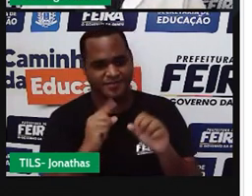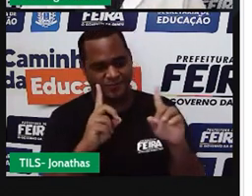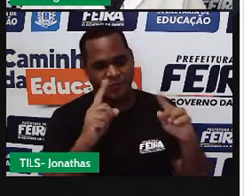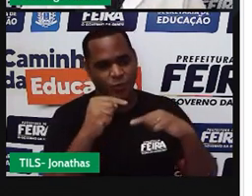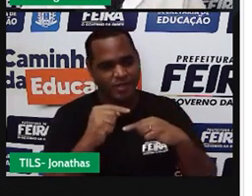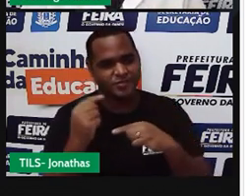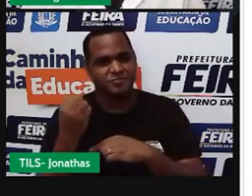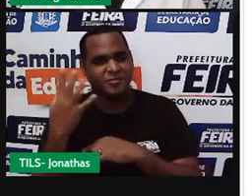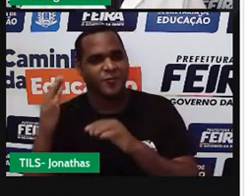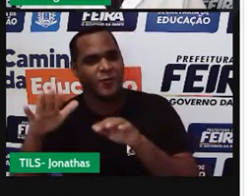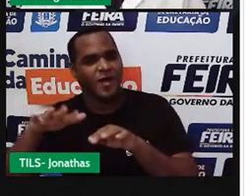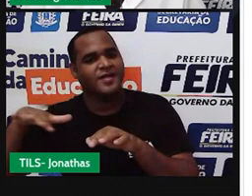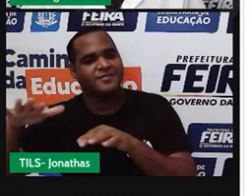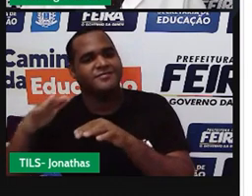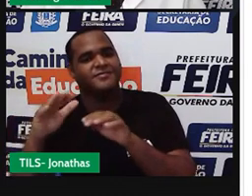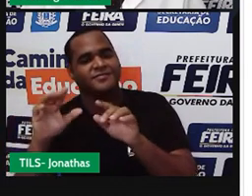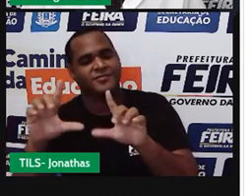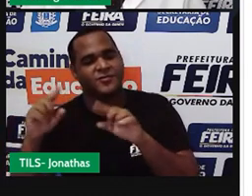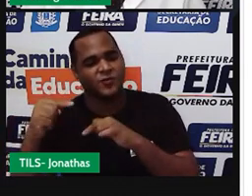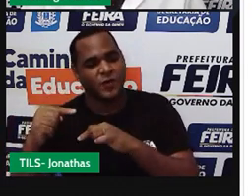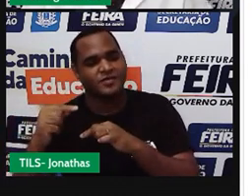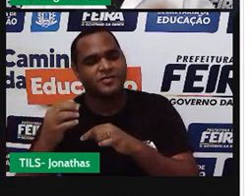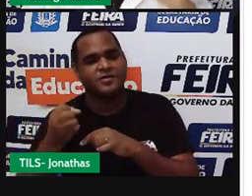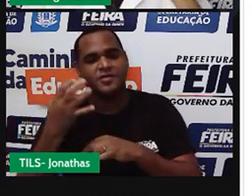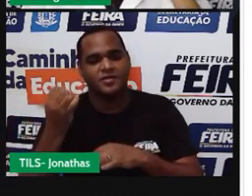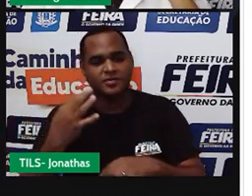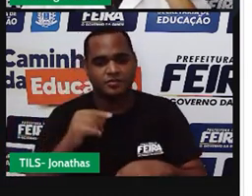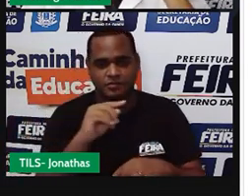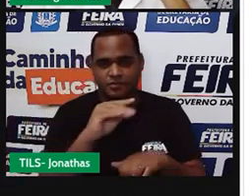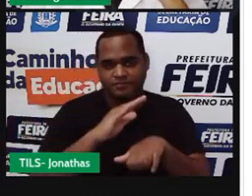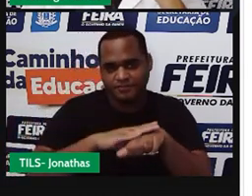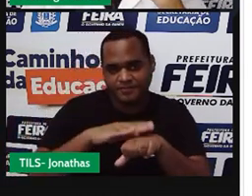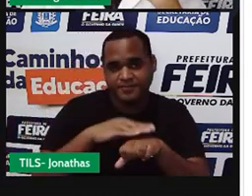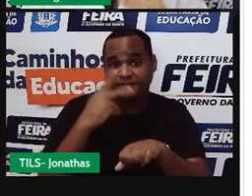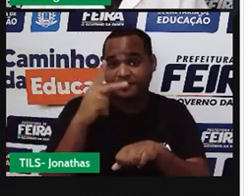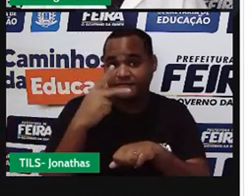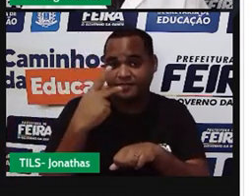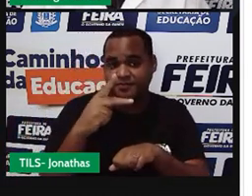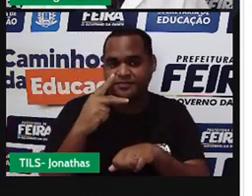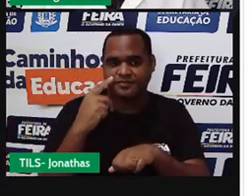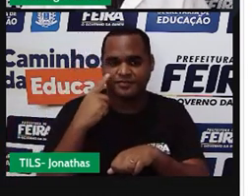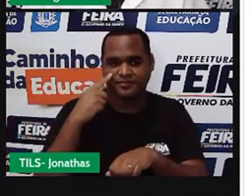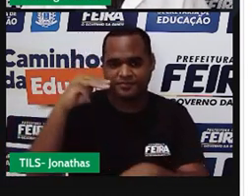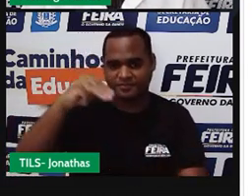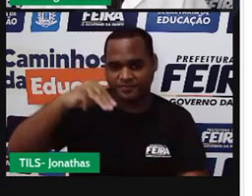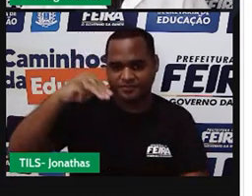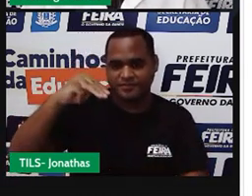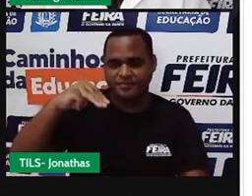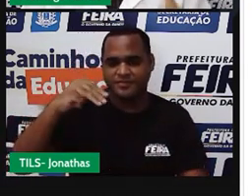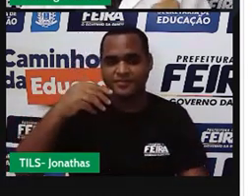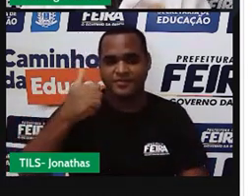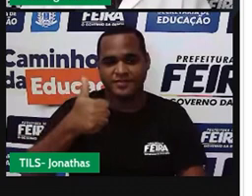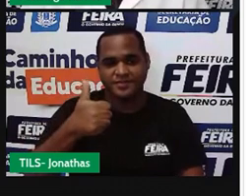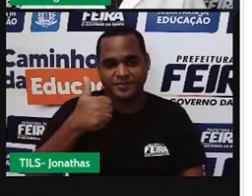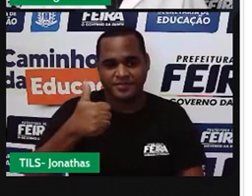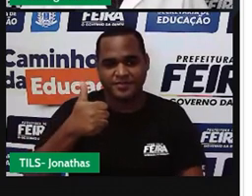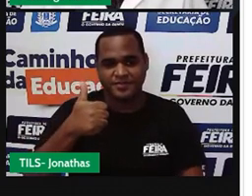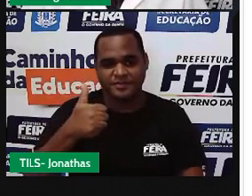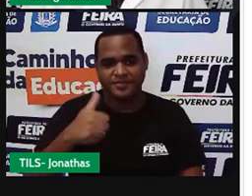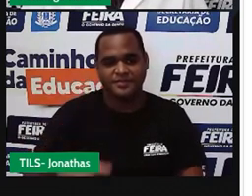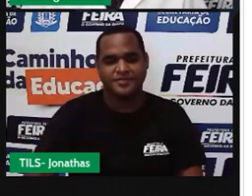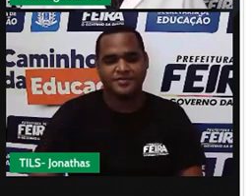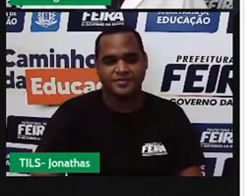dois quadrados E aí tá com você fazer esse cálculo em alguns minutinhos vai